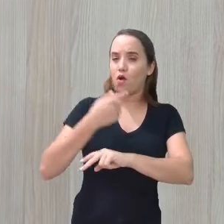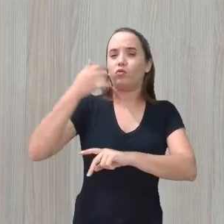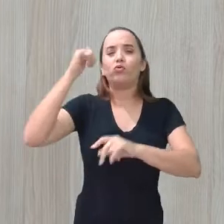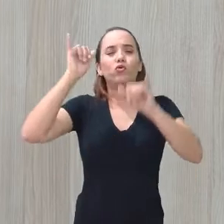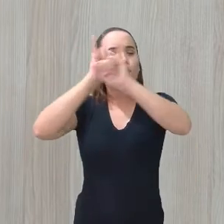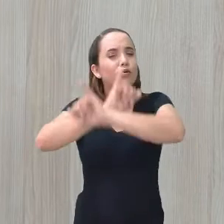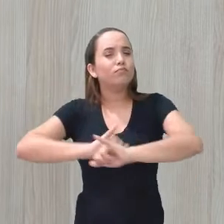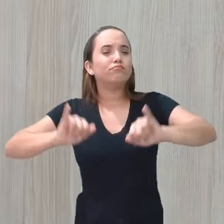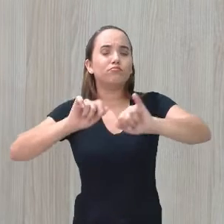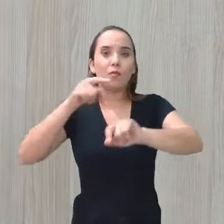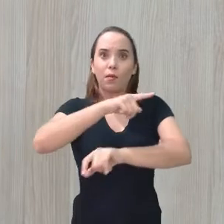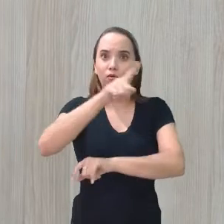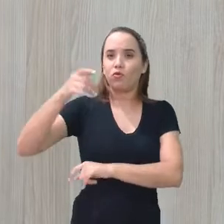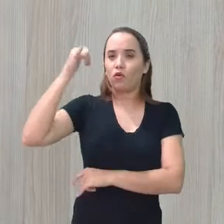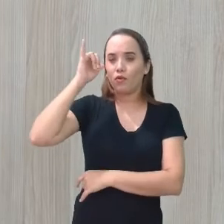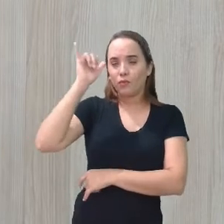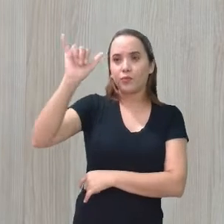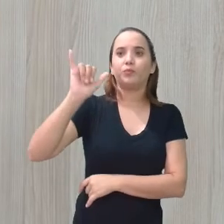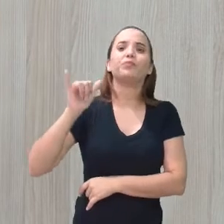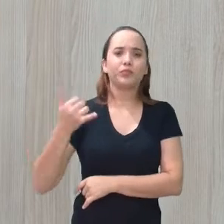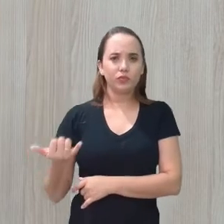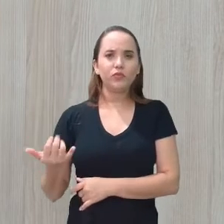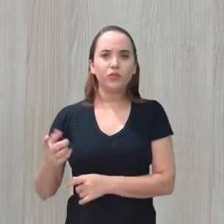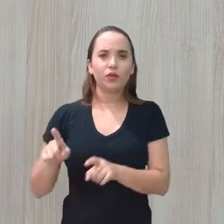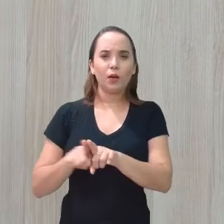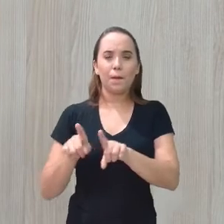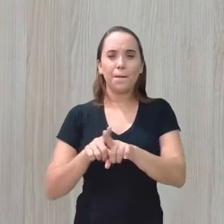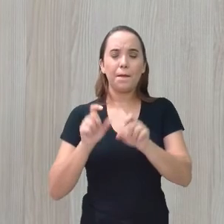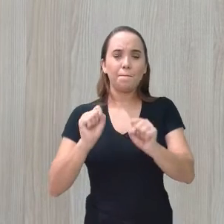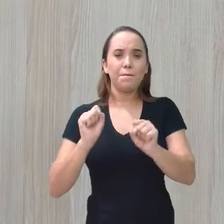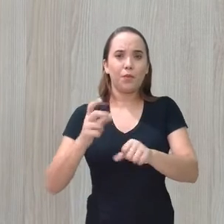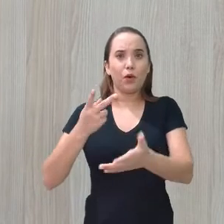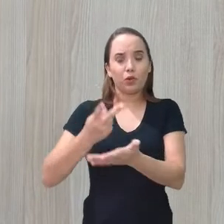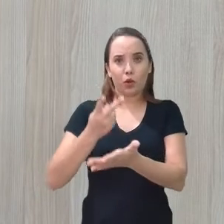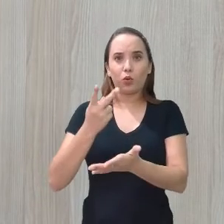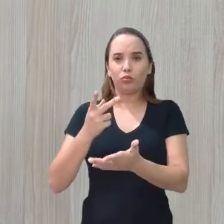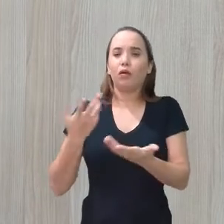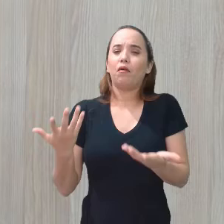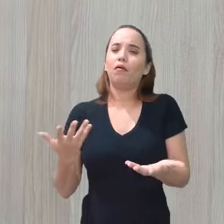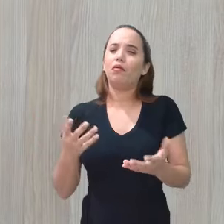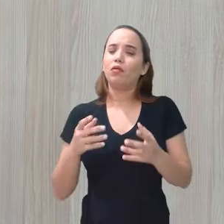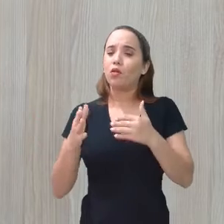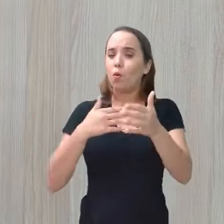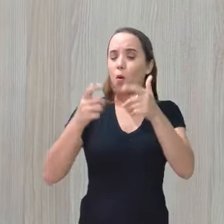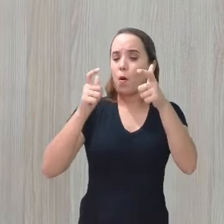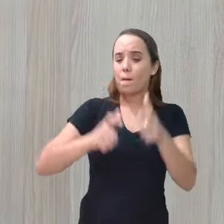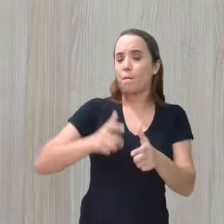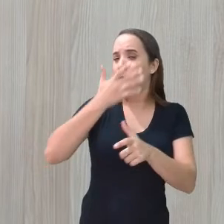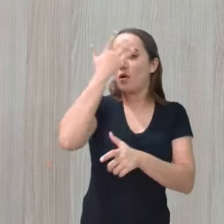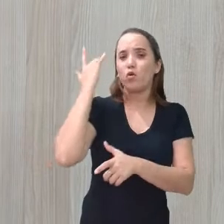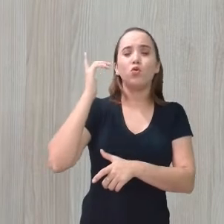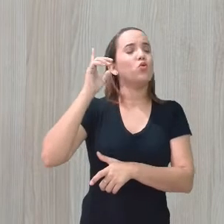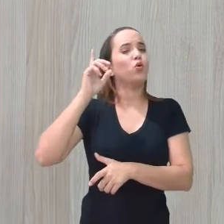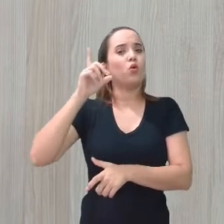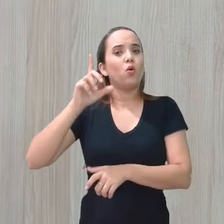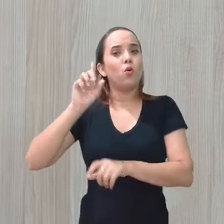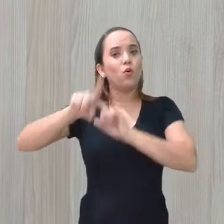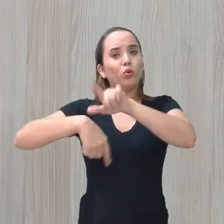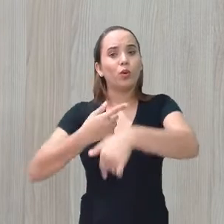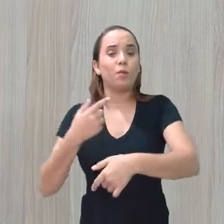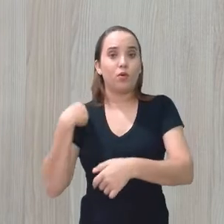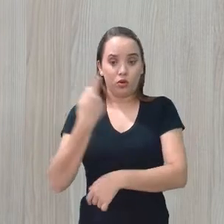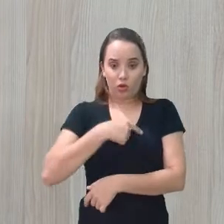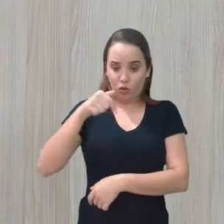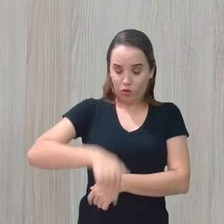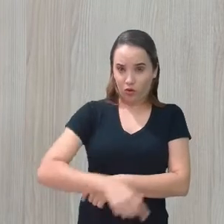conscientização das pessoas que pode existir e quando vem descobrir já é muito tarde, tá certo, pessoal? Então, fiquem atentos que nós de ciências iremos trazer todo mês